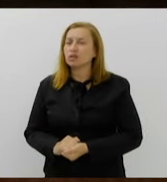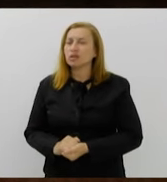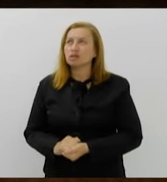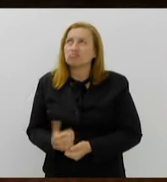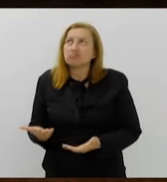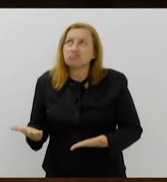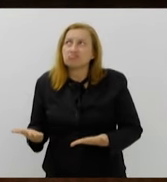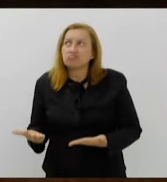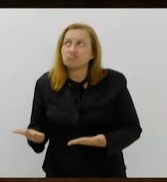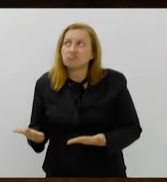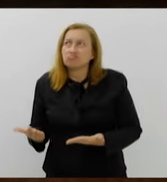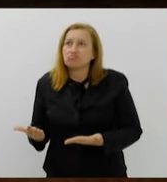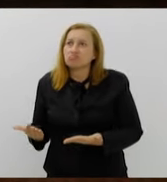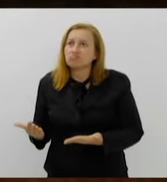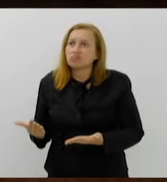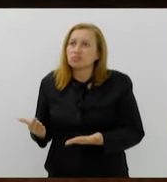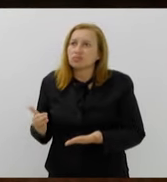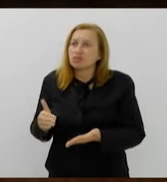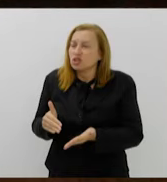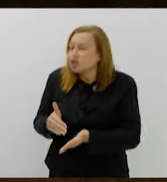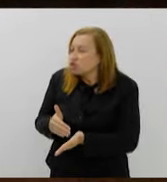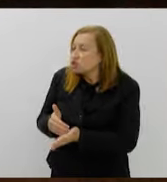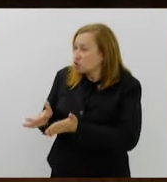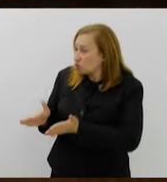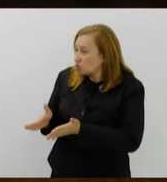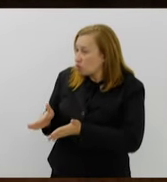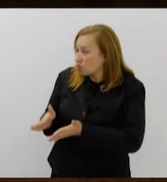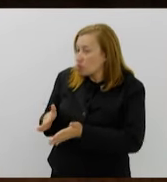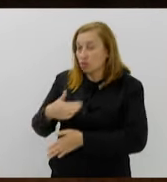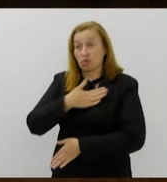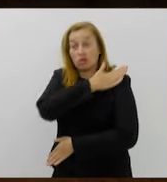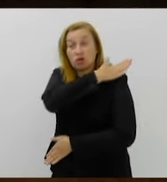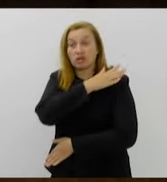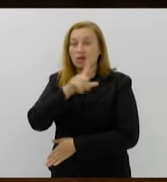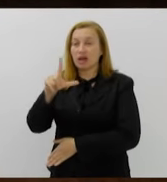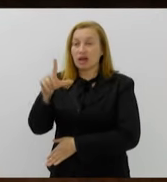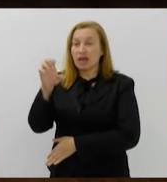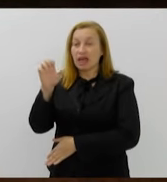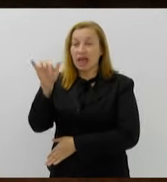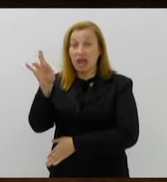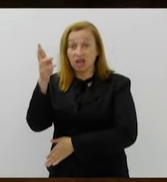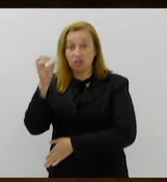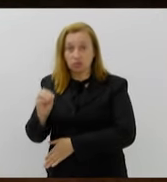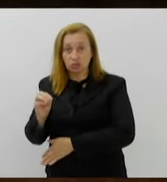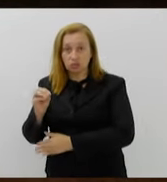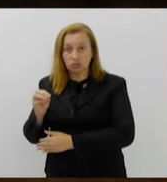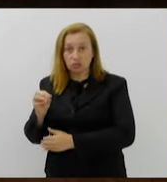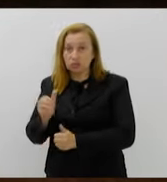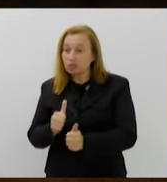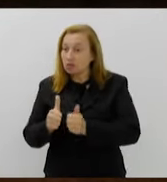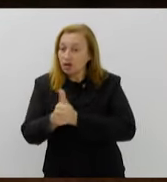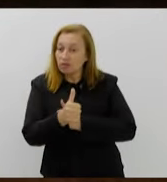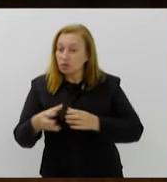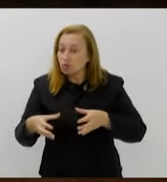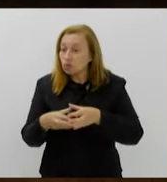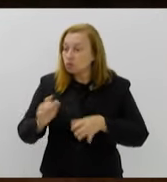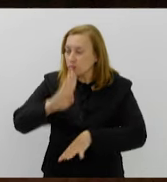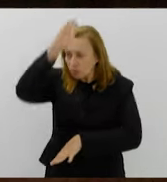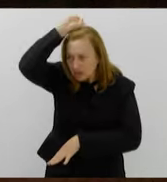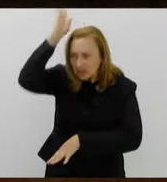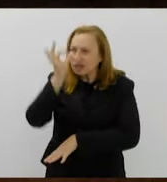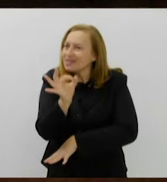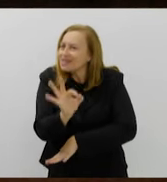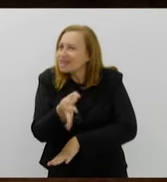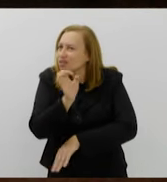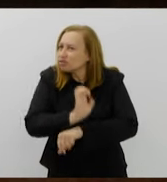governador onerou o Coronel Leandro Monteiro à frente da Defesa Civil do corpo de bombeiro que vinha dando certo no estado do